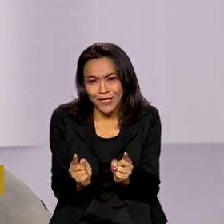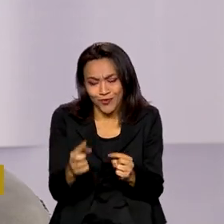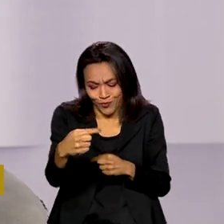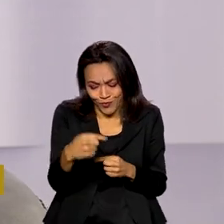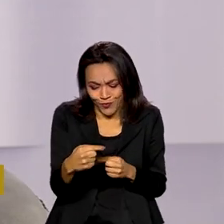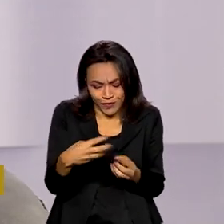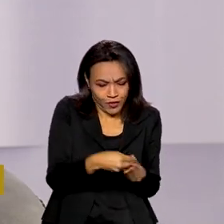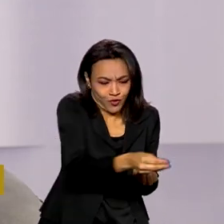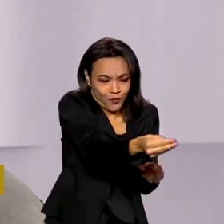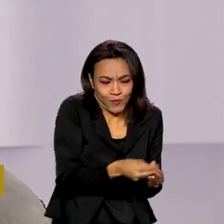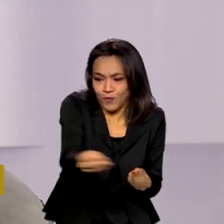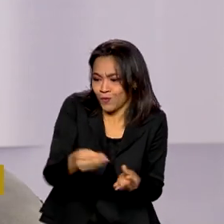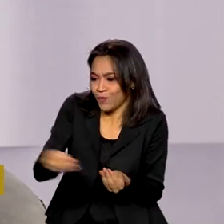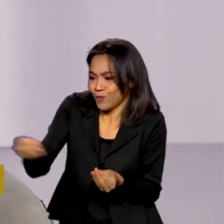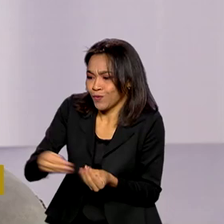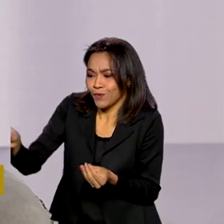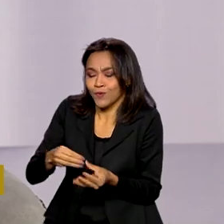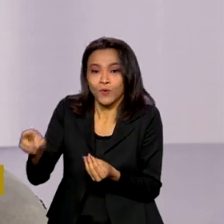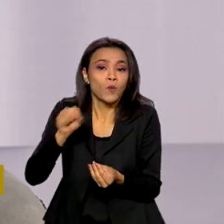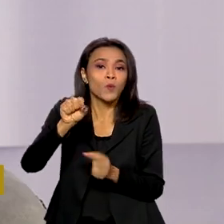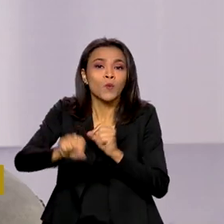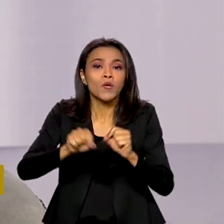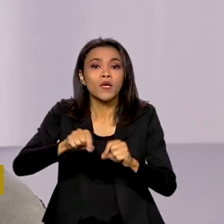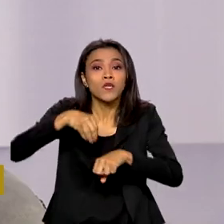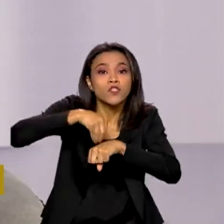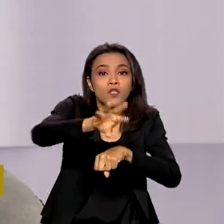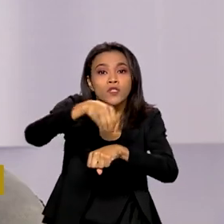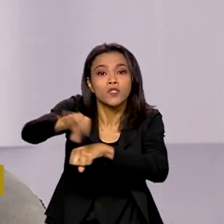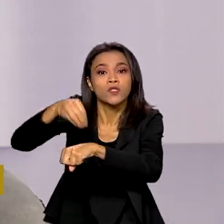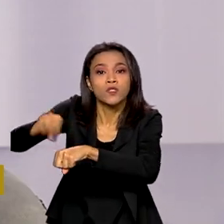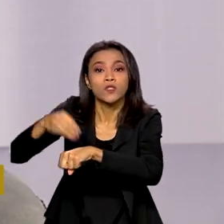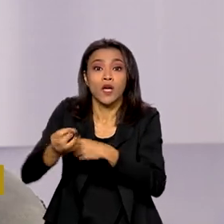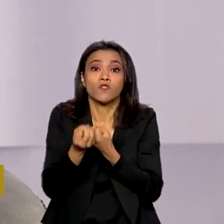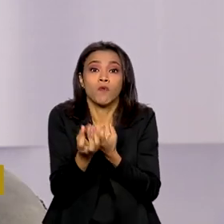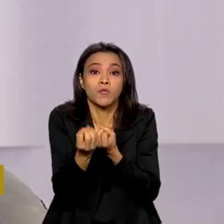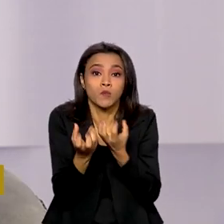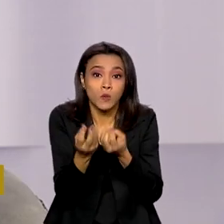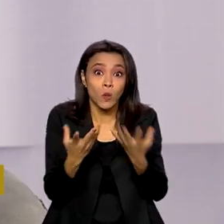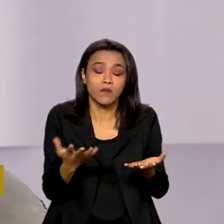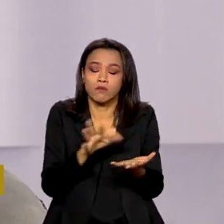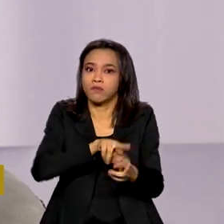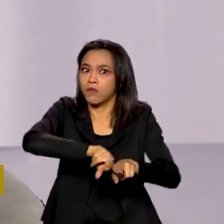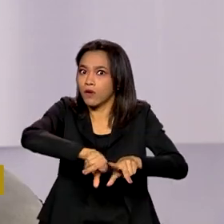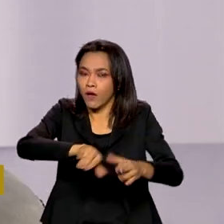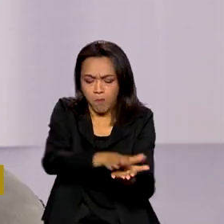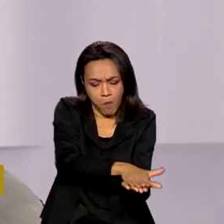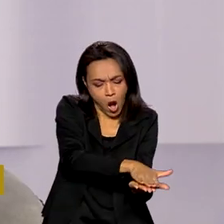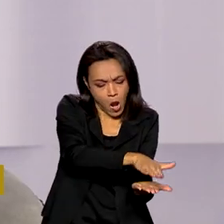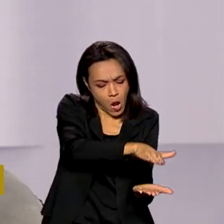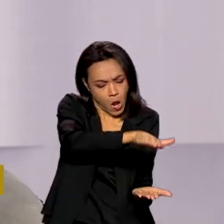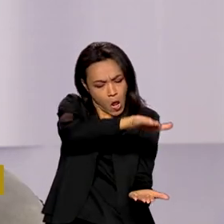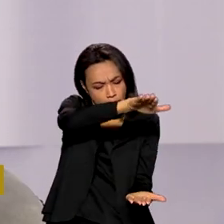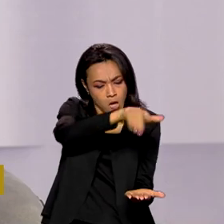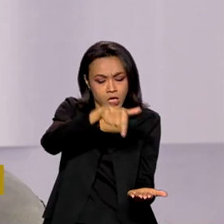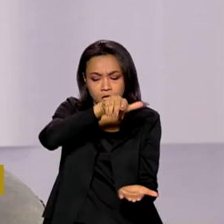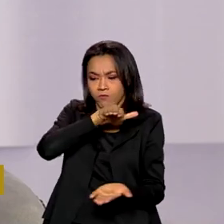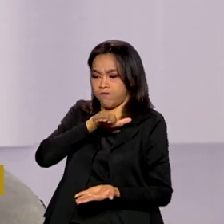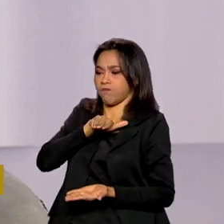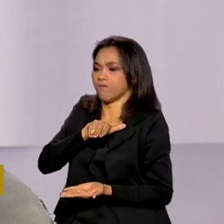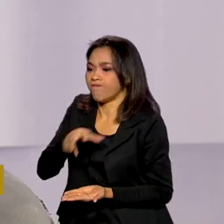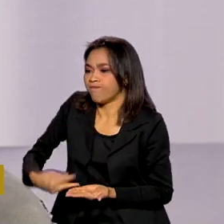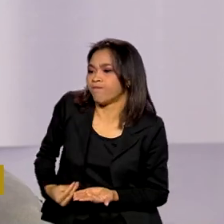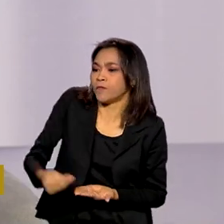papéis, papelitos também, eram papéis que eram escritos à mão, muitas cópias às vezes, e pregados,